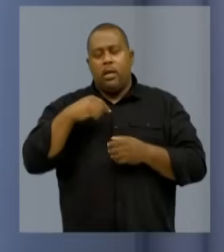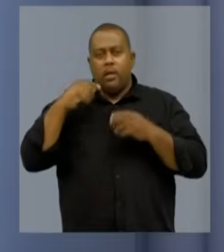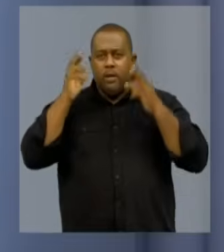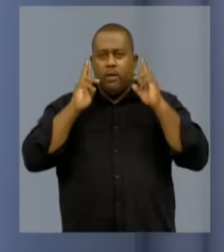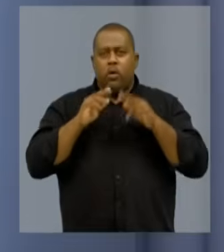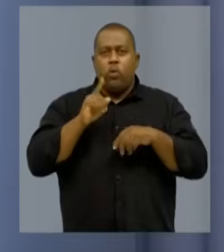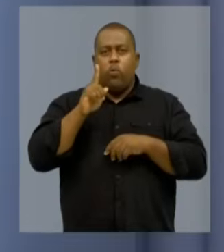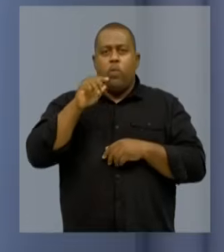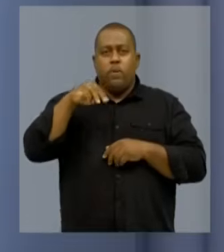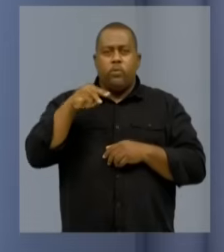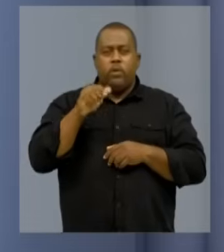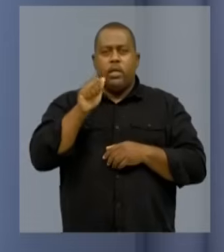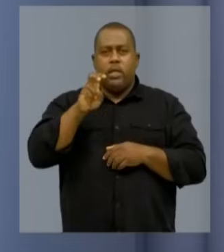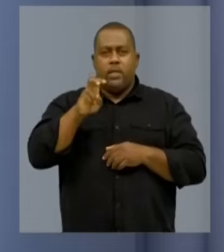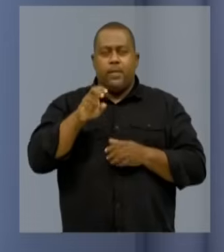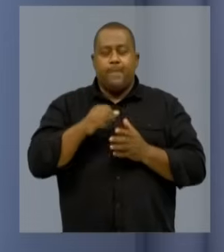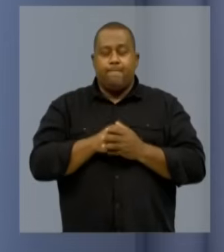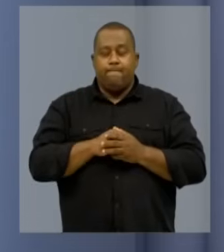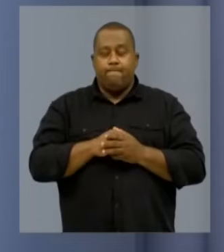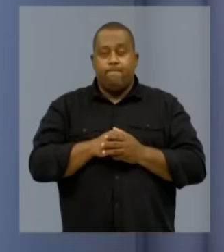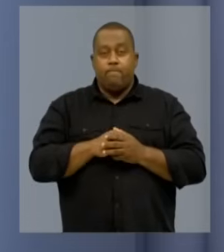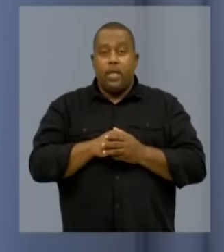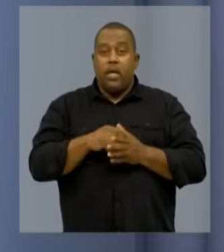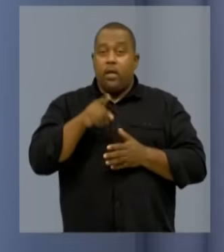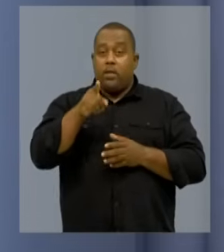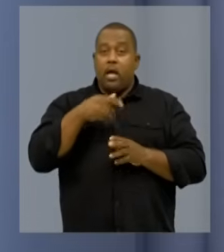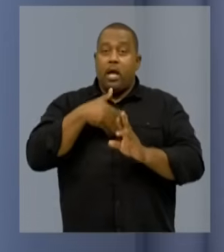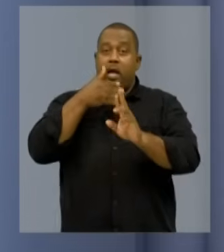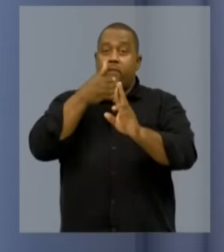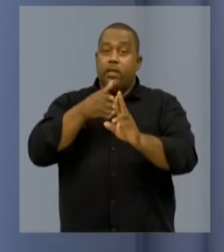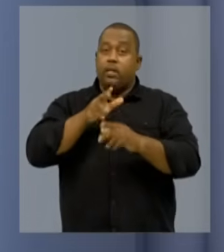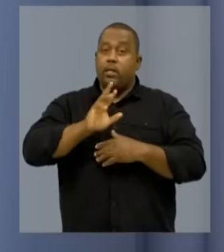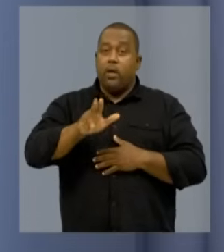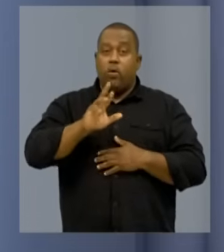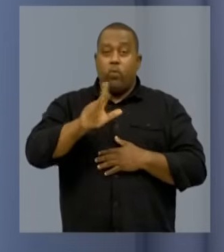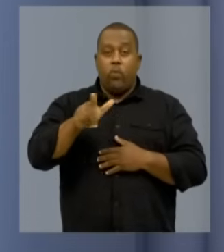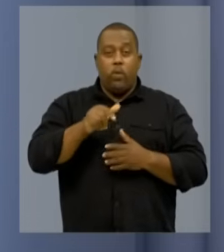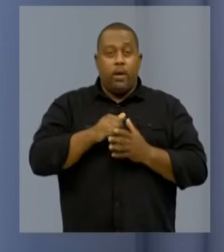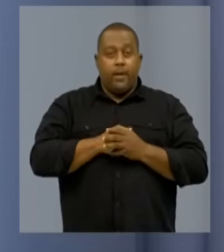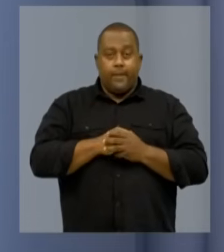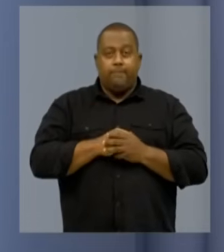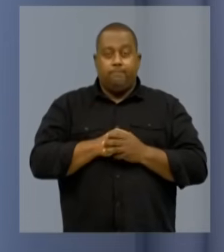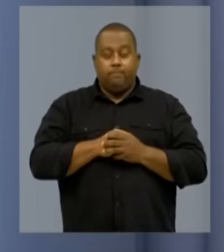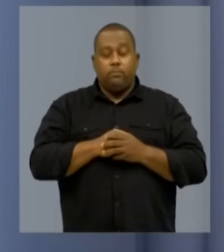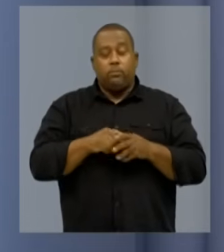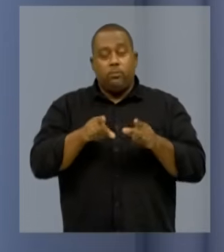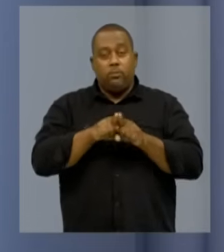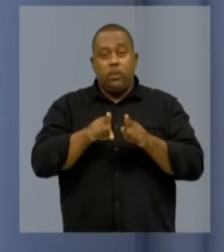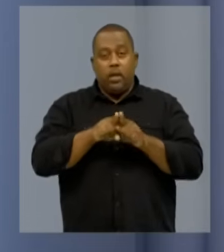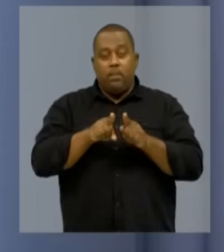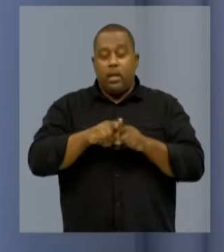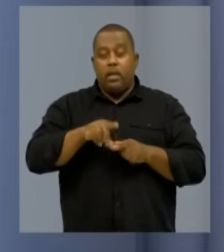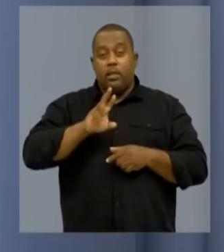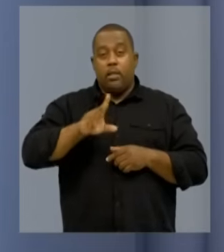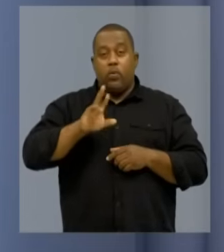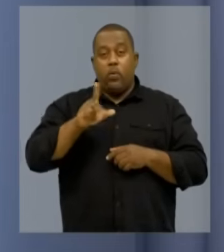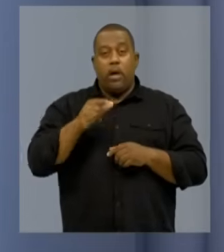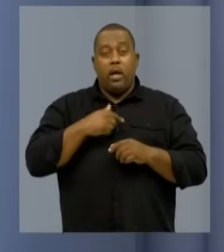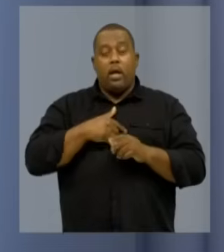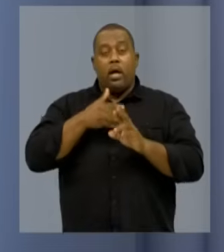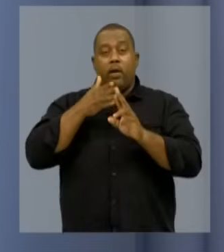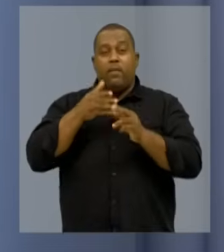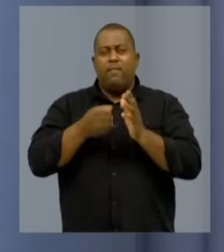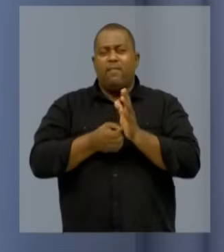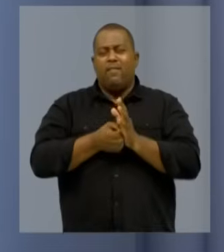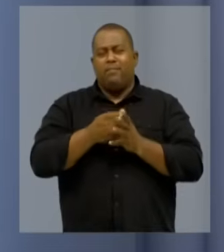Não é referência Assim como não é referência uma série